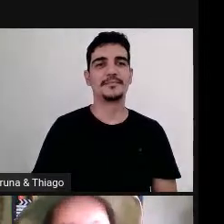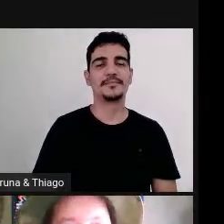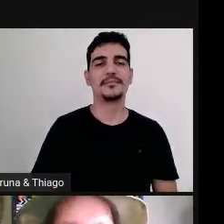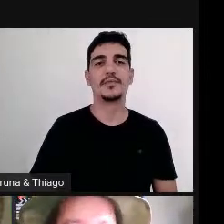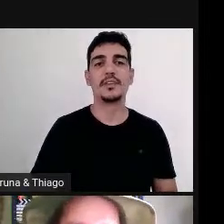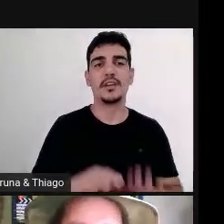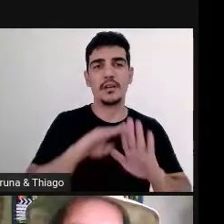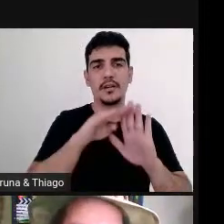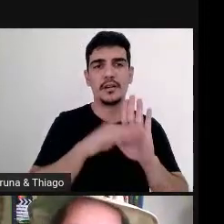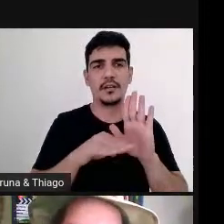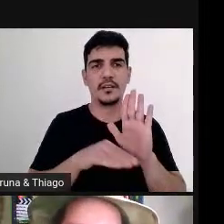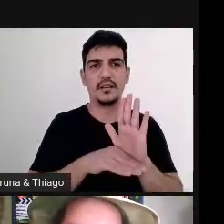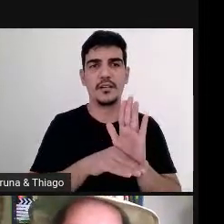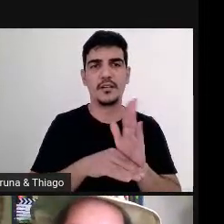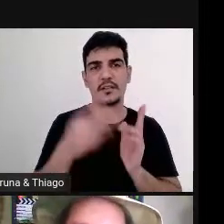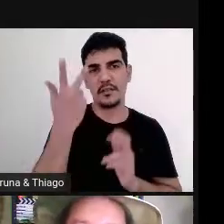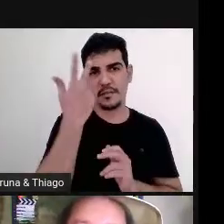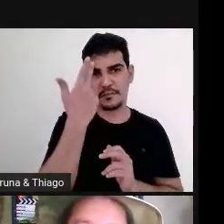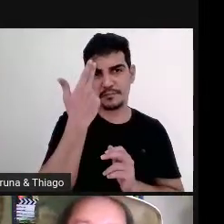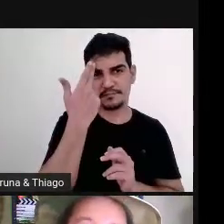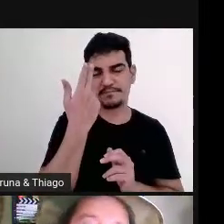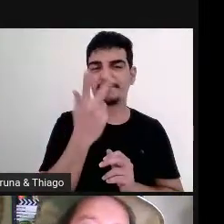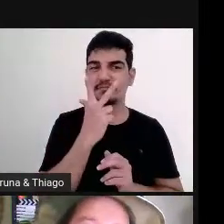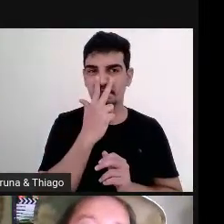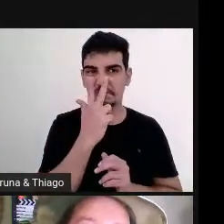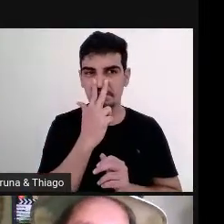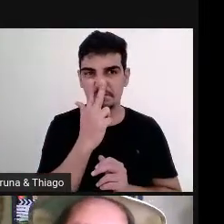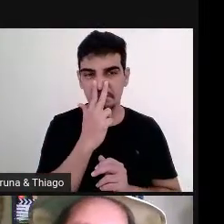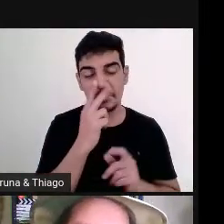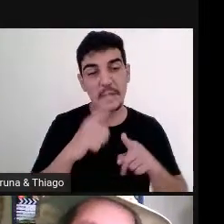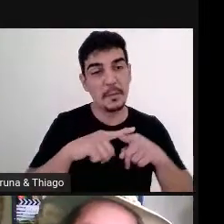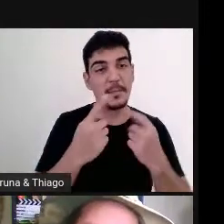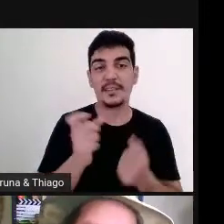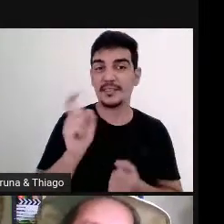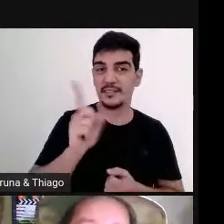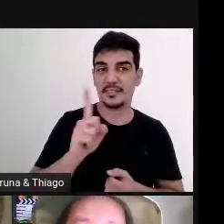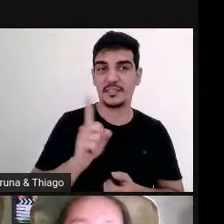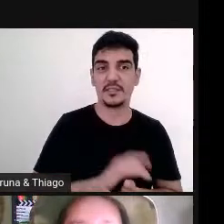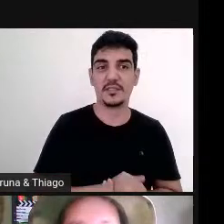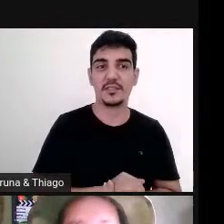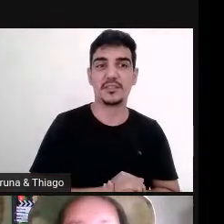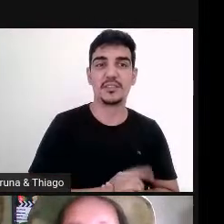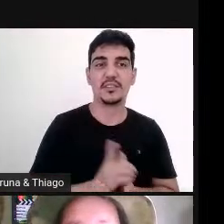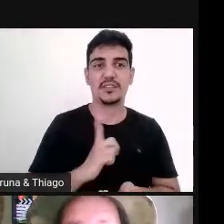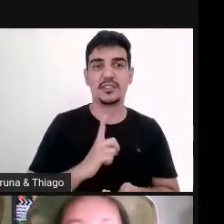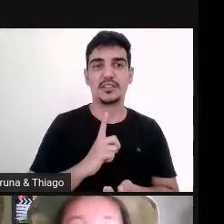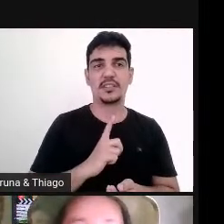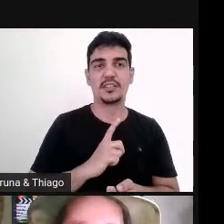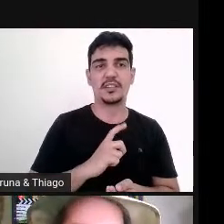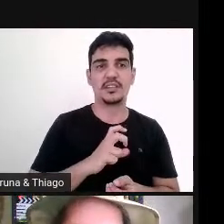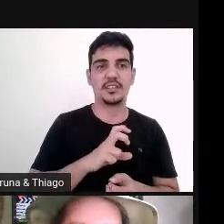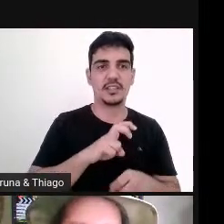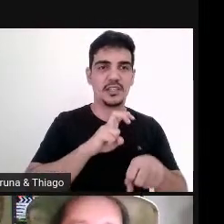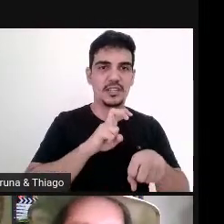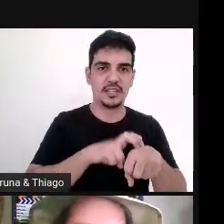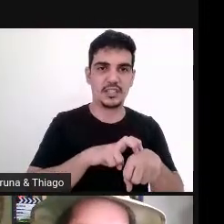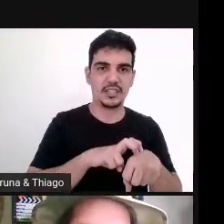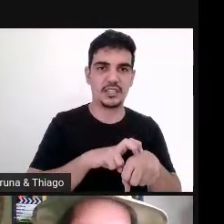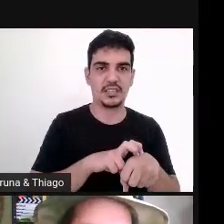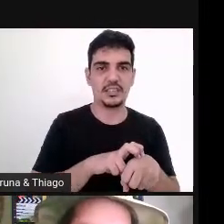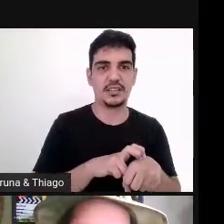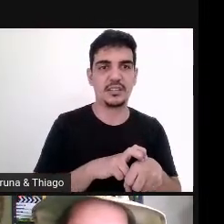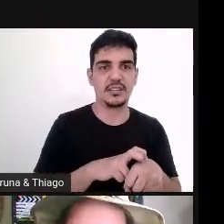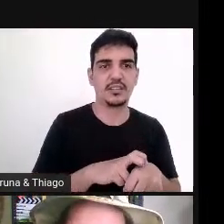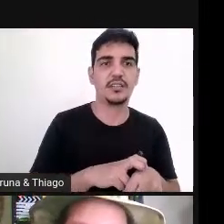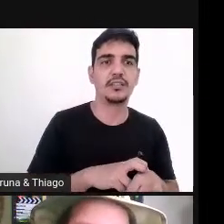é muito parecida com a Loxosceles, tá? Mas essas características aqui não é típica dela. Embora tenha envenenamento, mas a gente viu que foi algo leve, né? O paciente